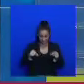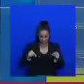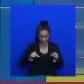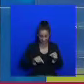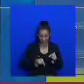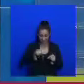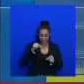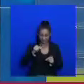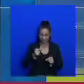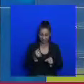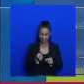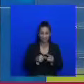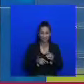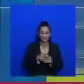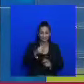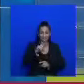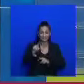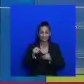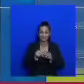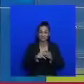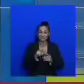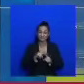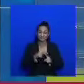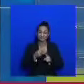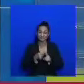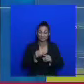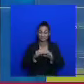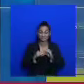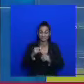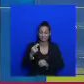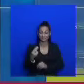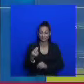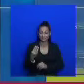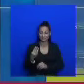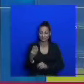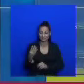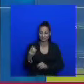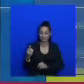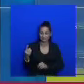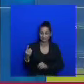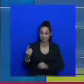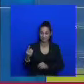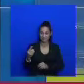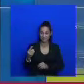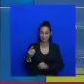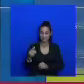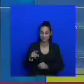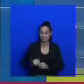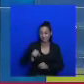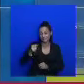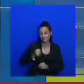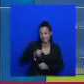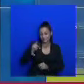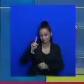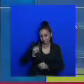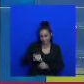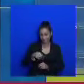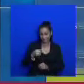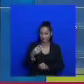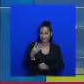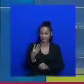as seis dezenas sorteadas no primeiro sorteio da Dupla Sena. Concurso 2341. As dezenas sorteadas